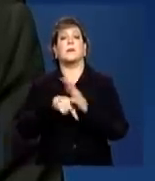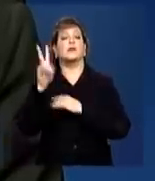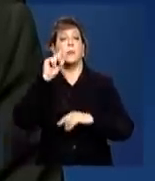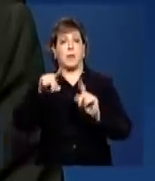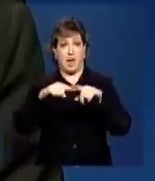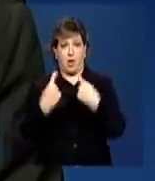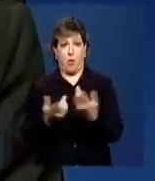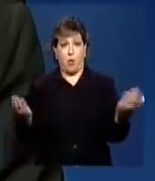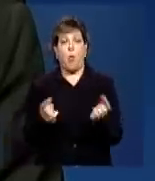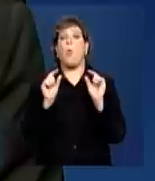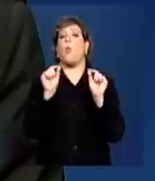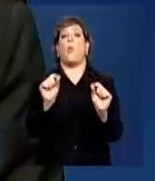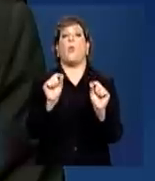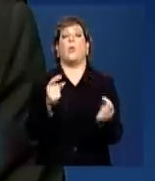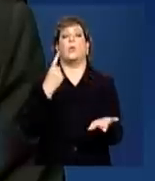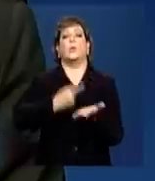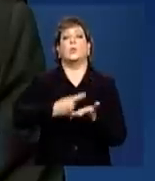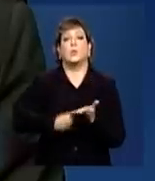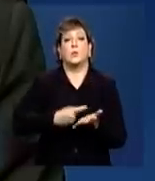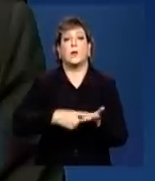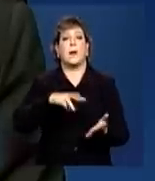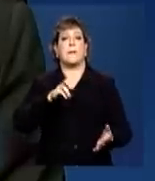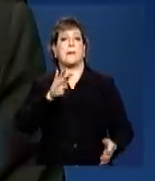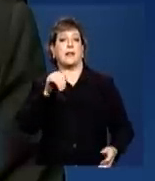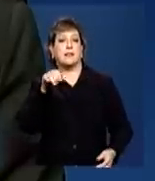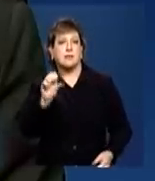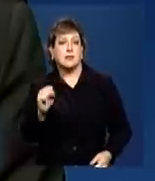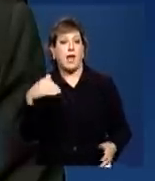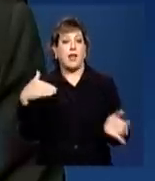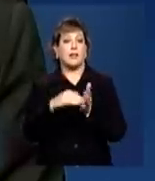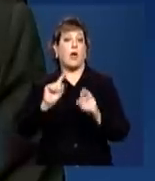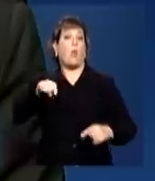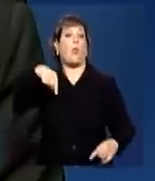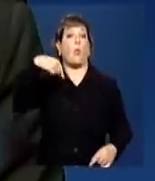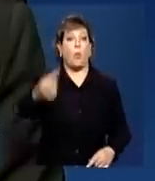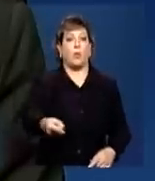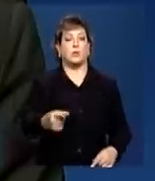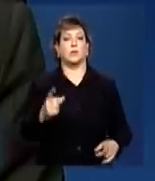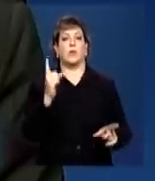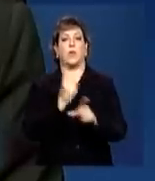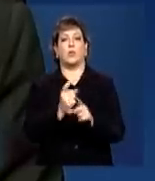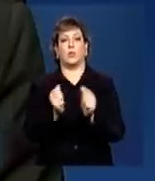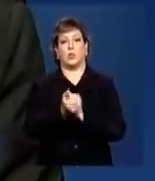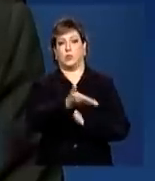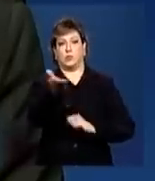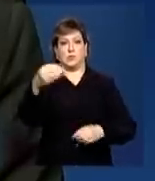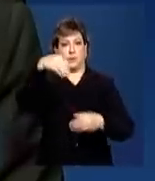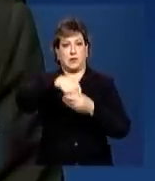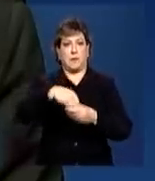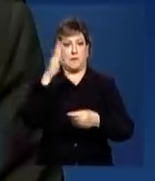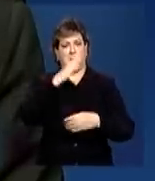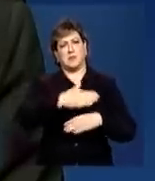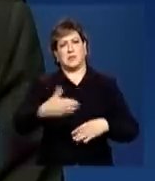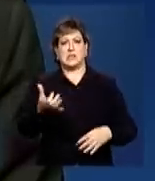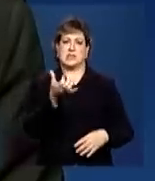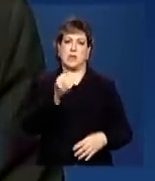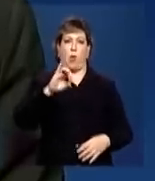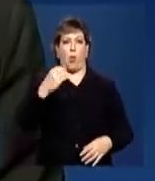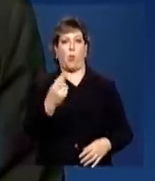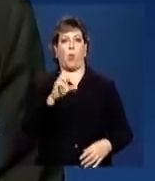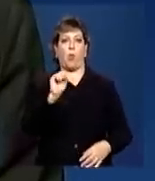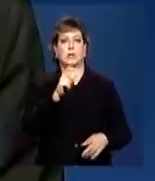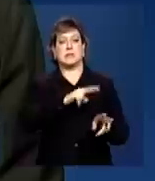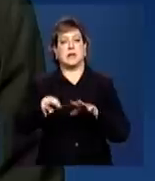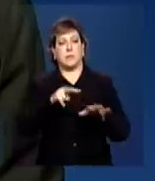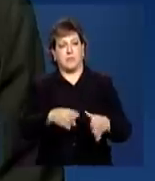ficou acertado? Quais são as metas até o próximo encontro dos senhores no Brasil daqui a 6 ou 8 semanas, por